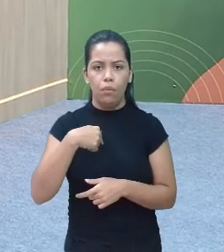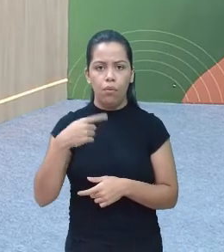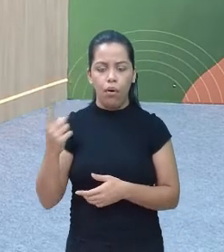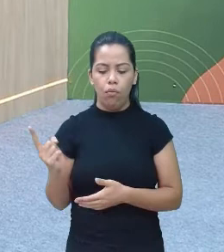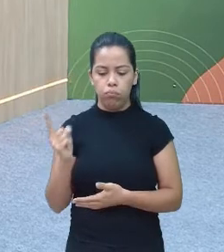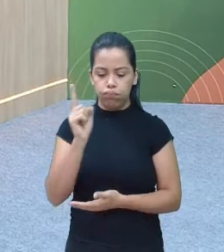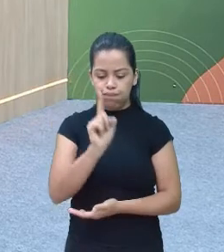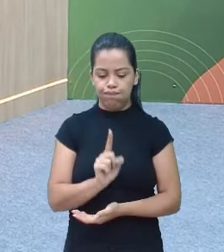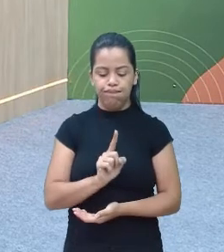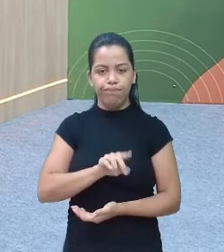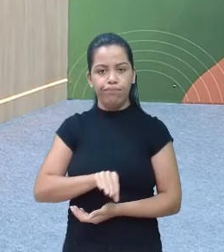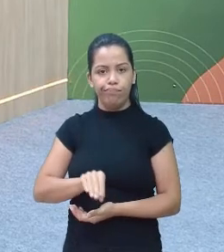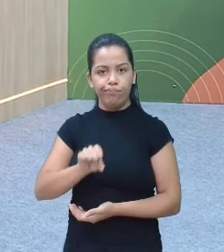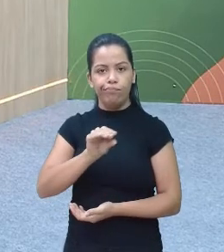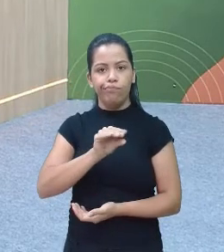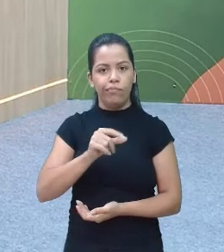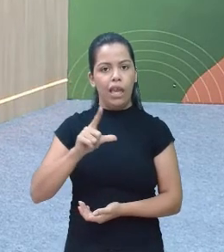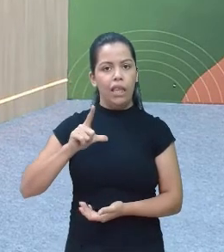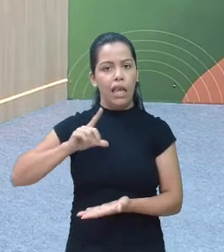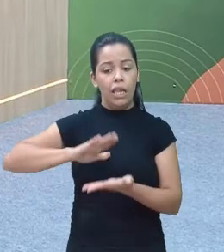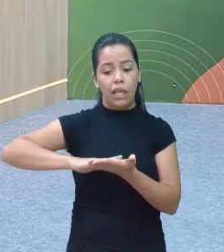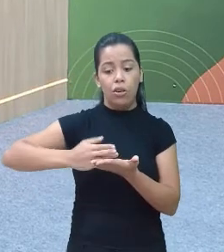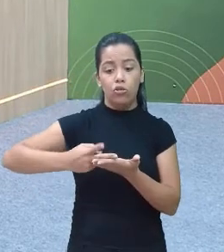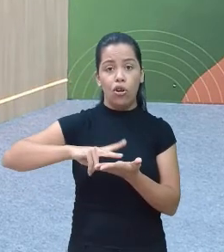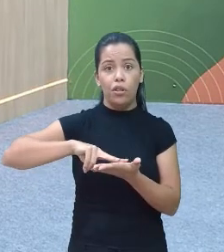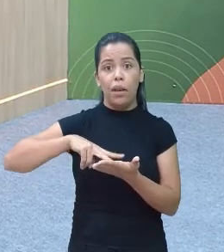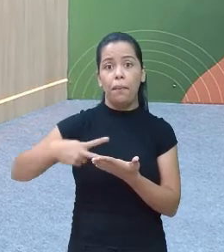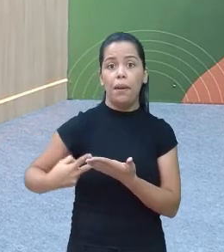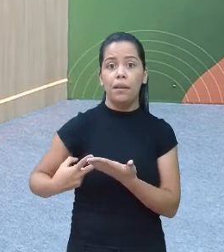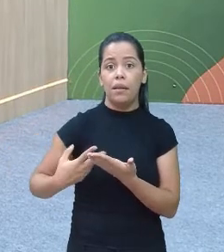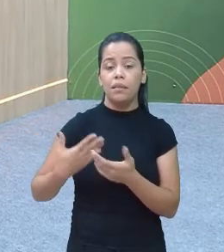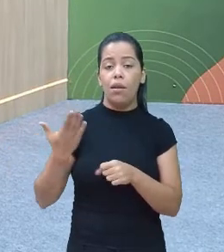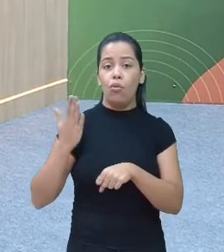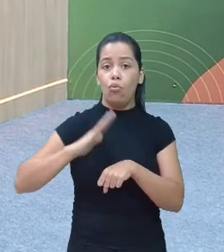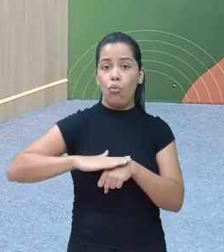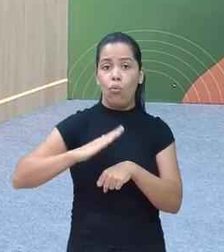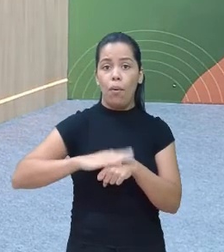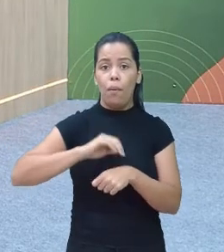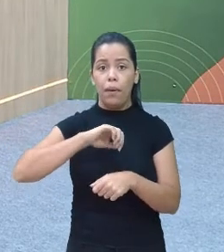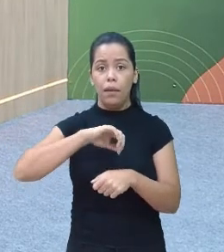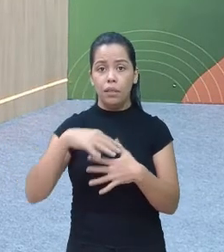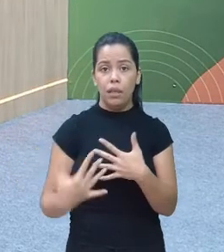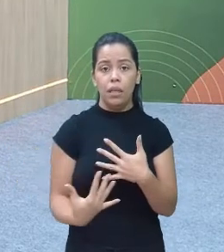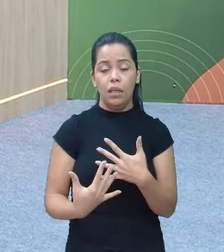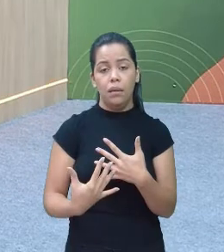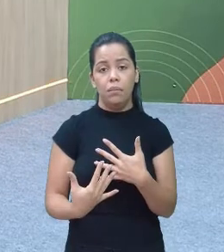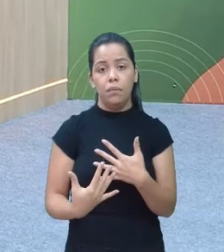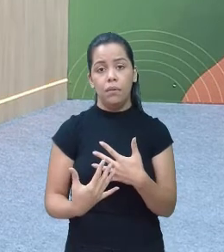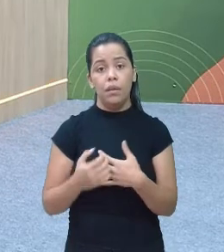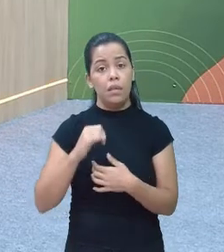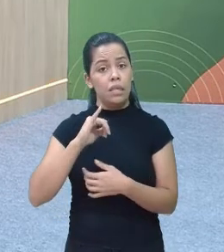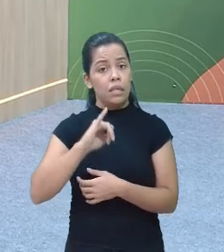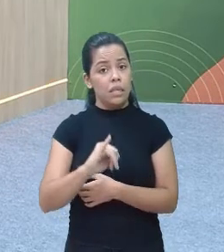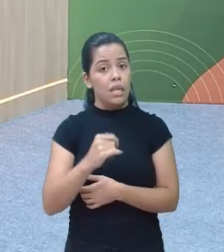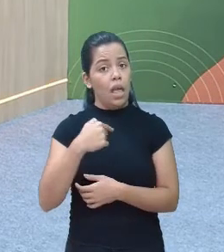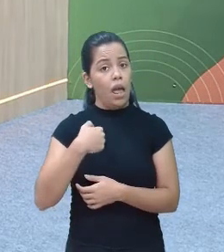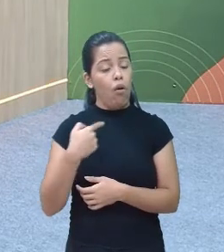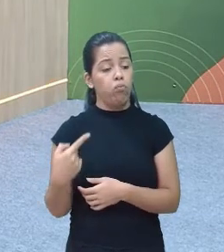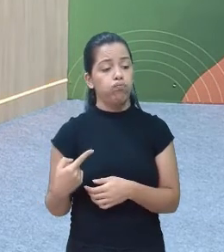estão recebendo a tradução simultânea para Libras, por exemplo. Como eu não falo Libras, se eu estivesse na sala de aula, eu não conseguiria